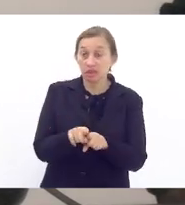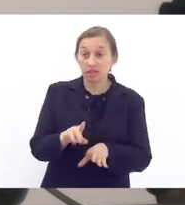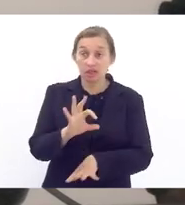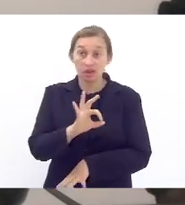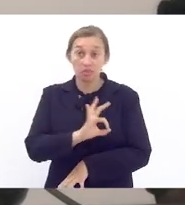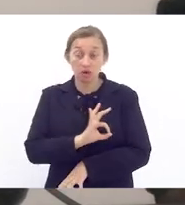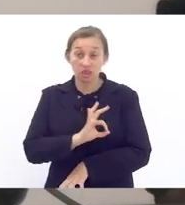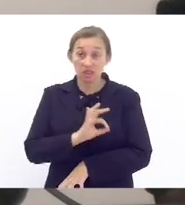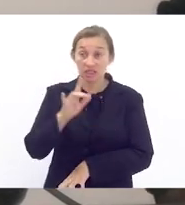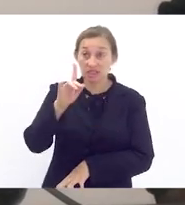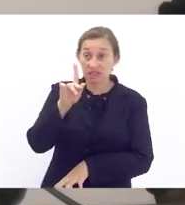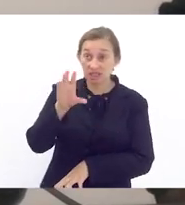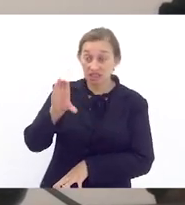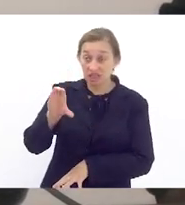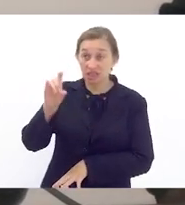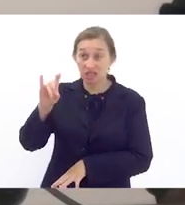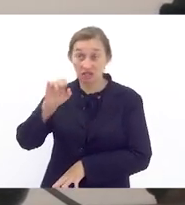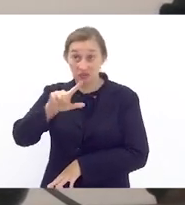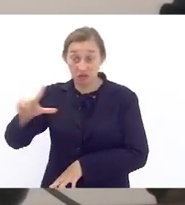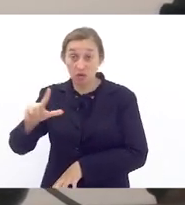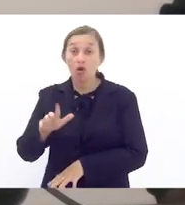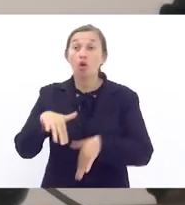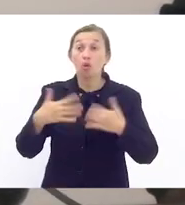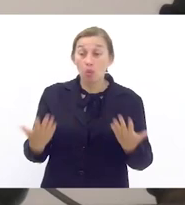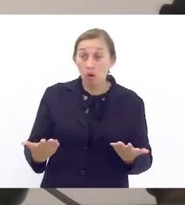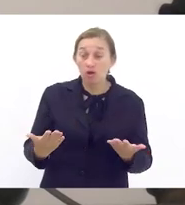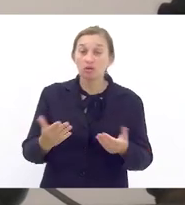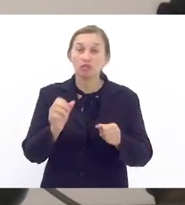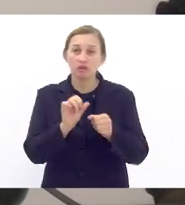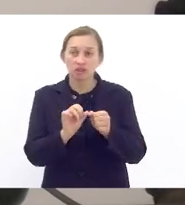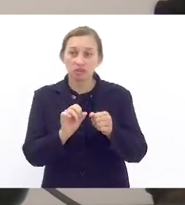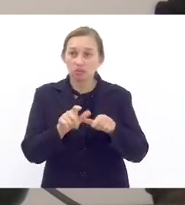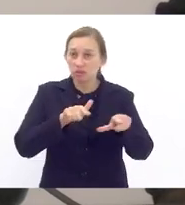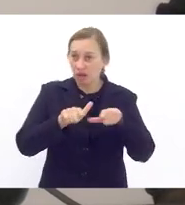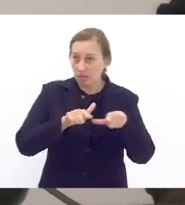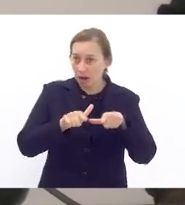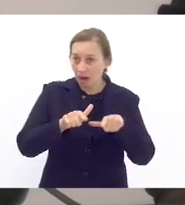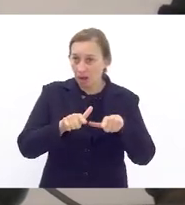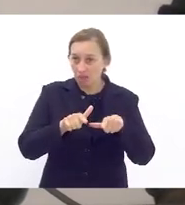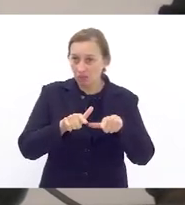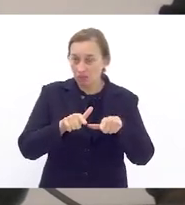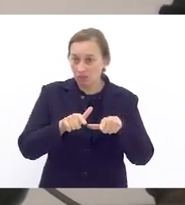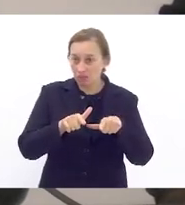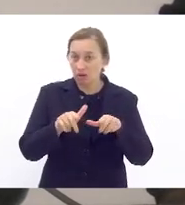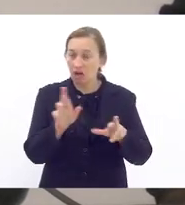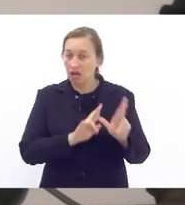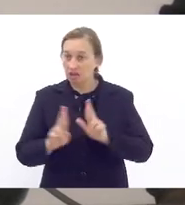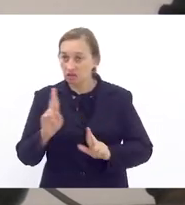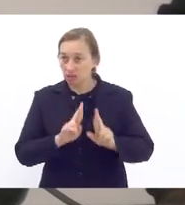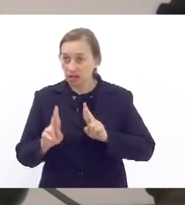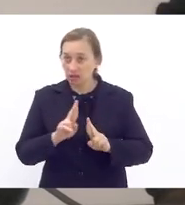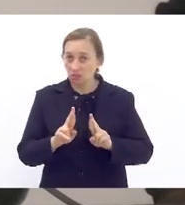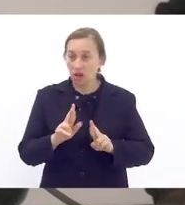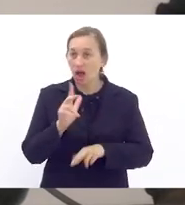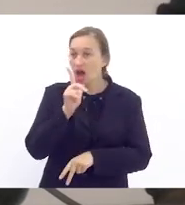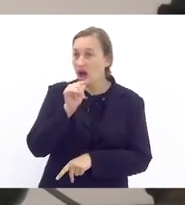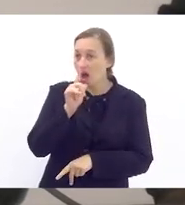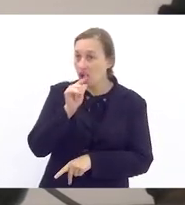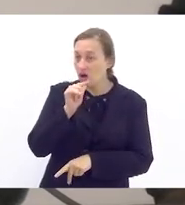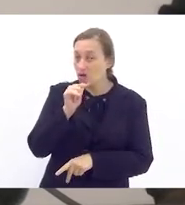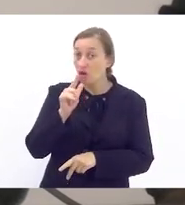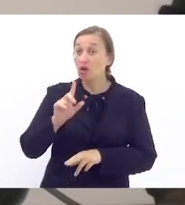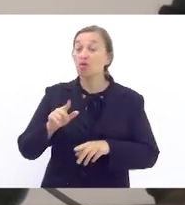gente não tem. Quando fizemos uma operação com relação à água, foi